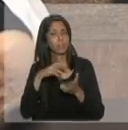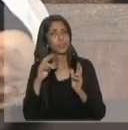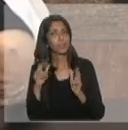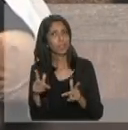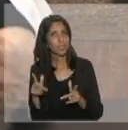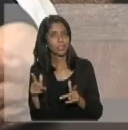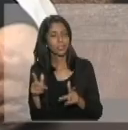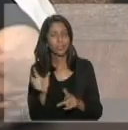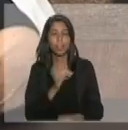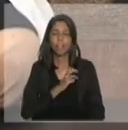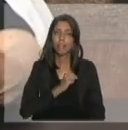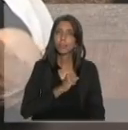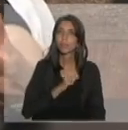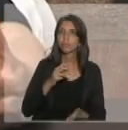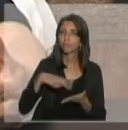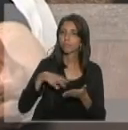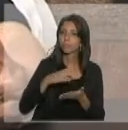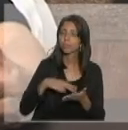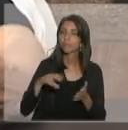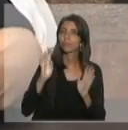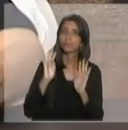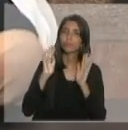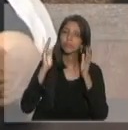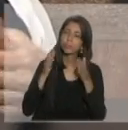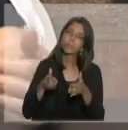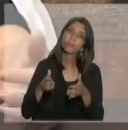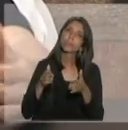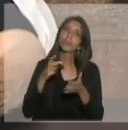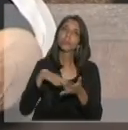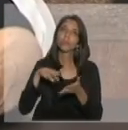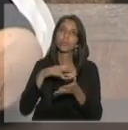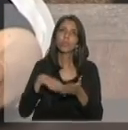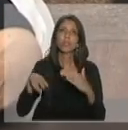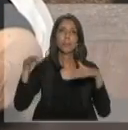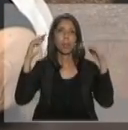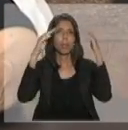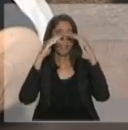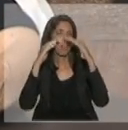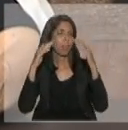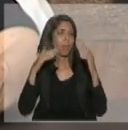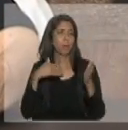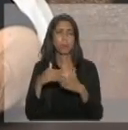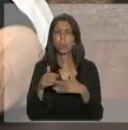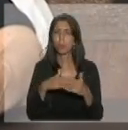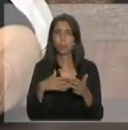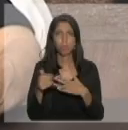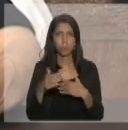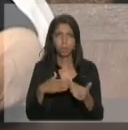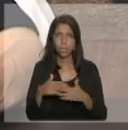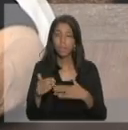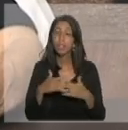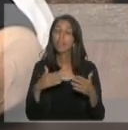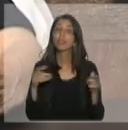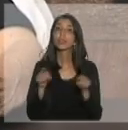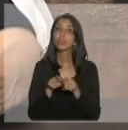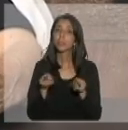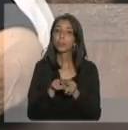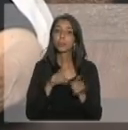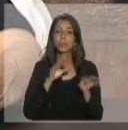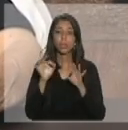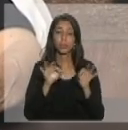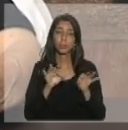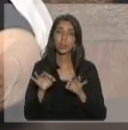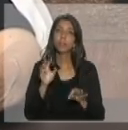maneira, passa a amar a dança, passa a ser um público de dança, de balé contemporâneo, qualquer forma de dança, e também